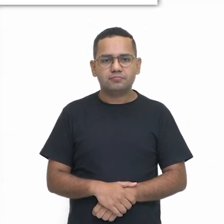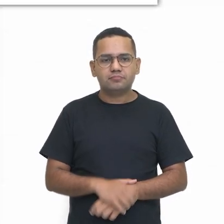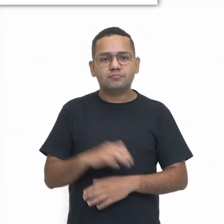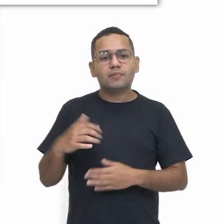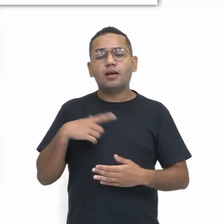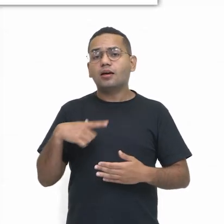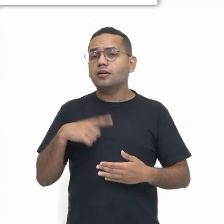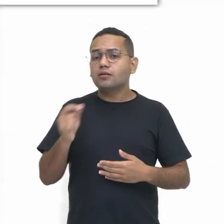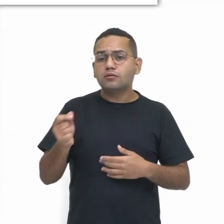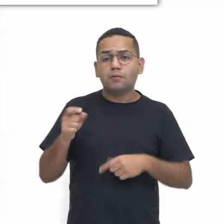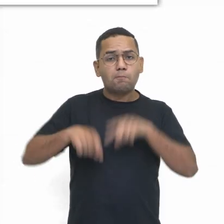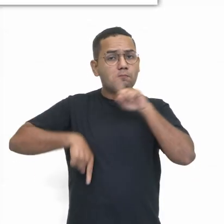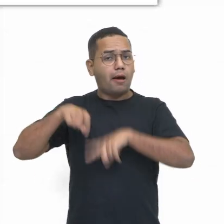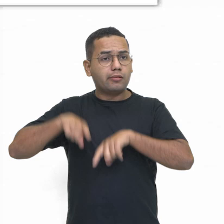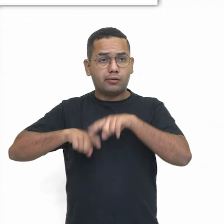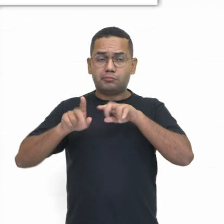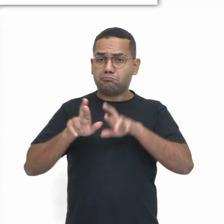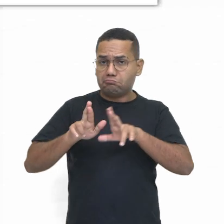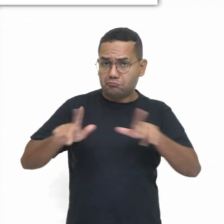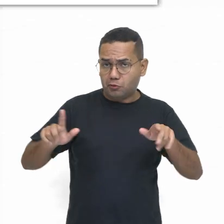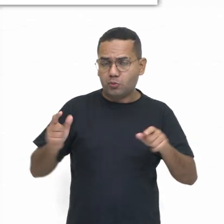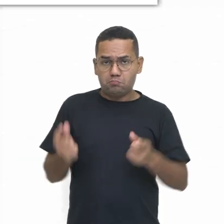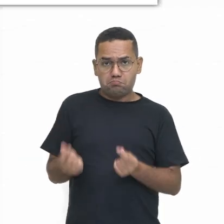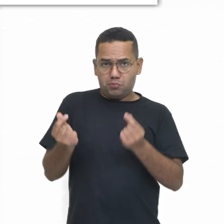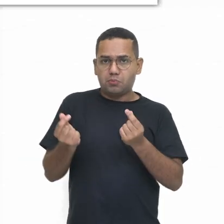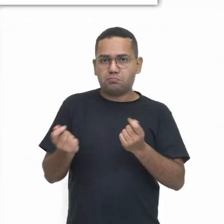da posse de certos bens, né,